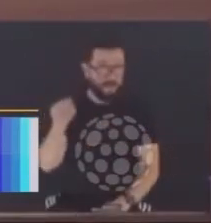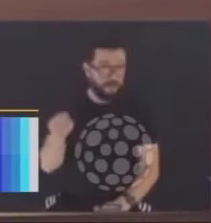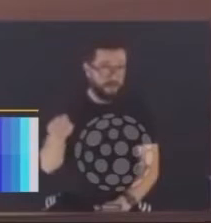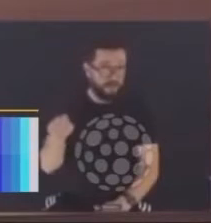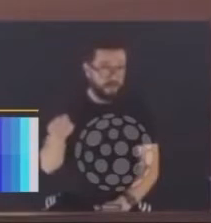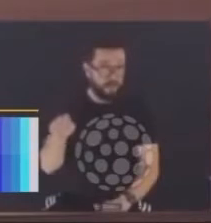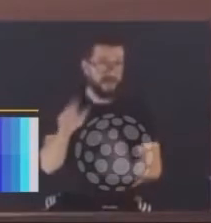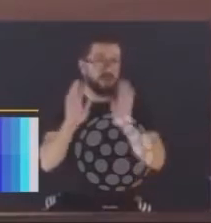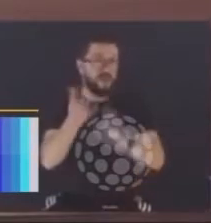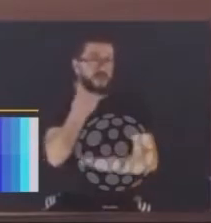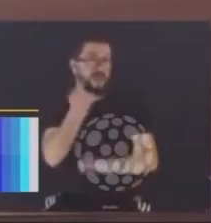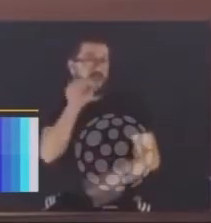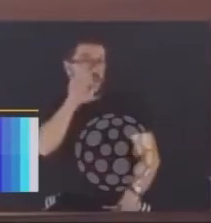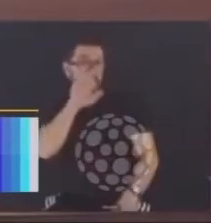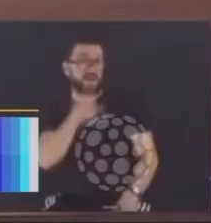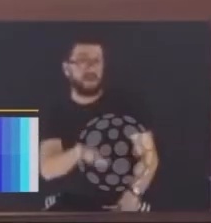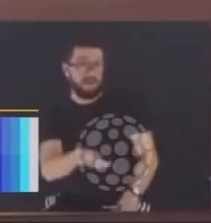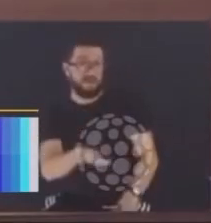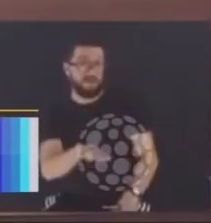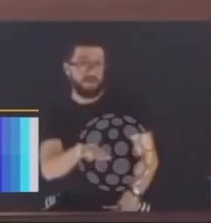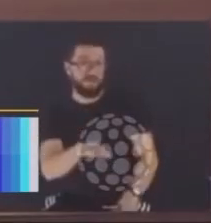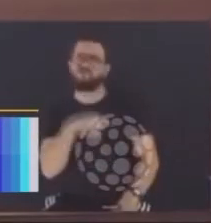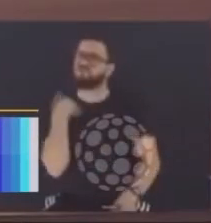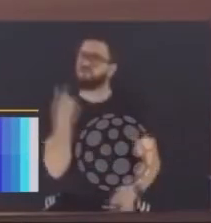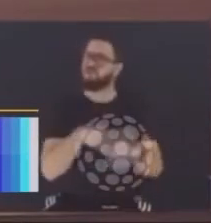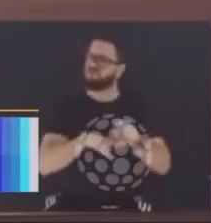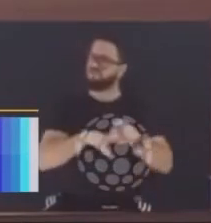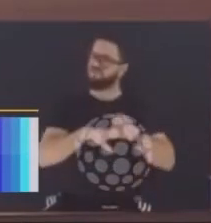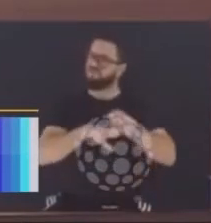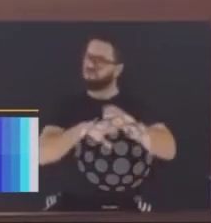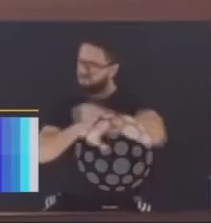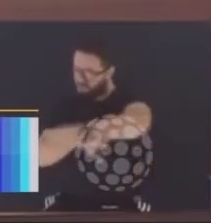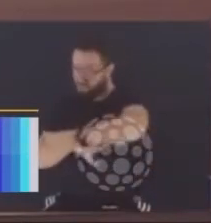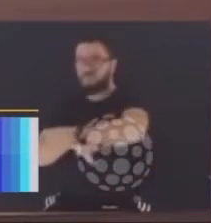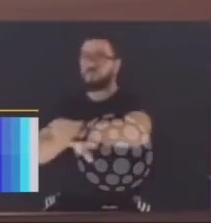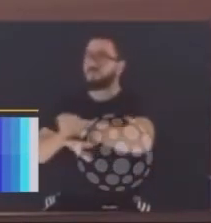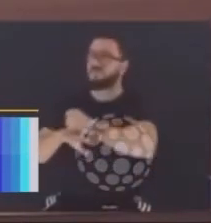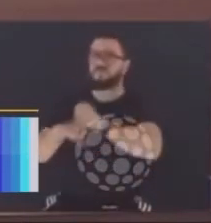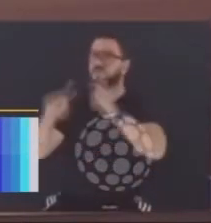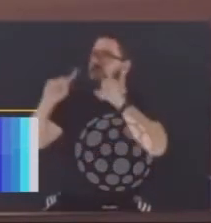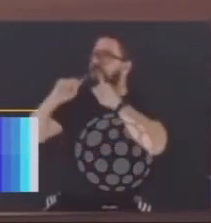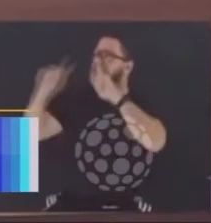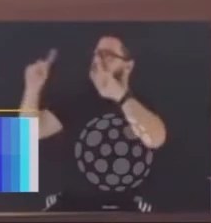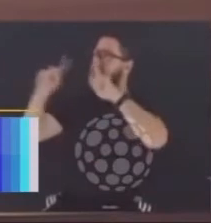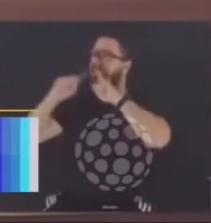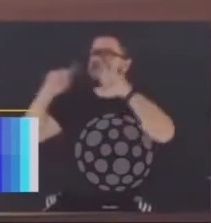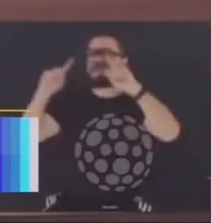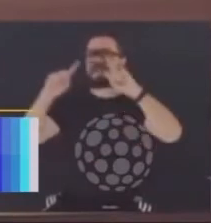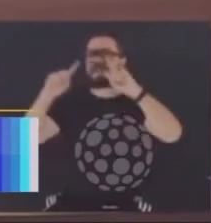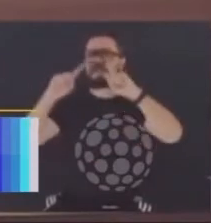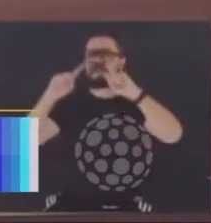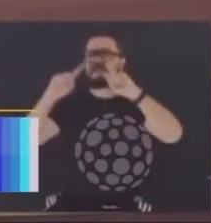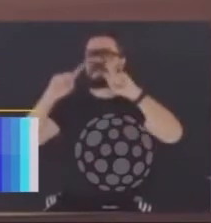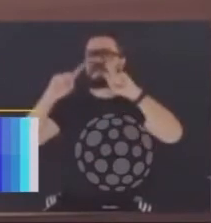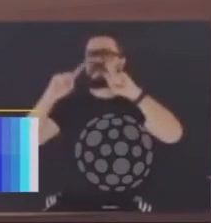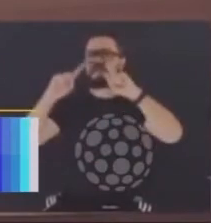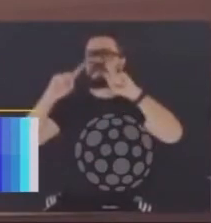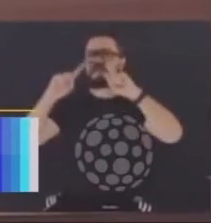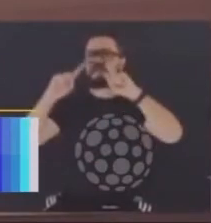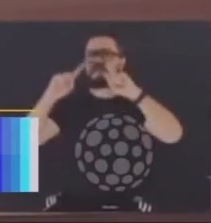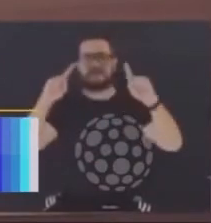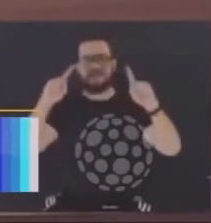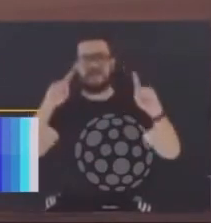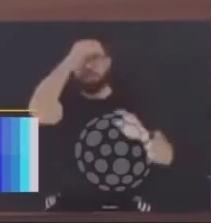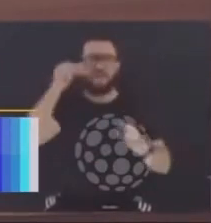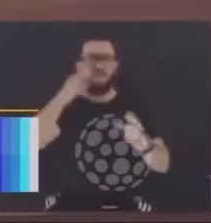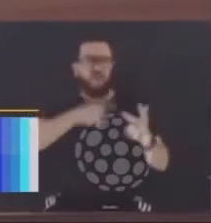Entramos, dissemos que nenhum preceito religioso supera o amor e a valorização